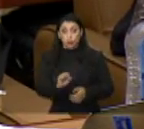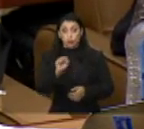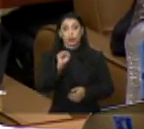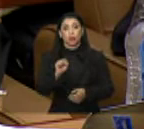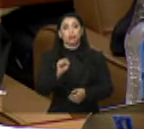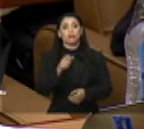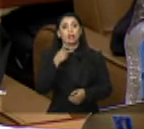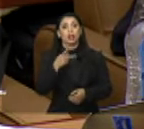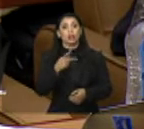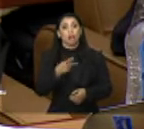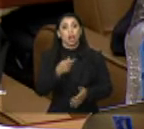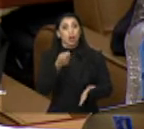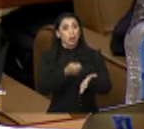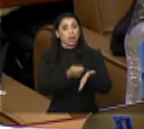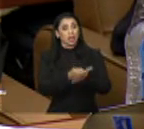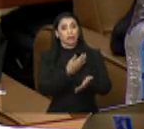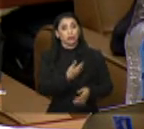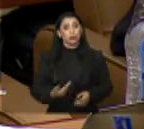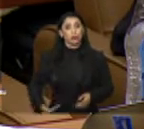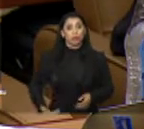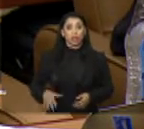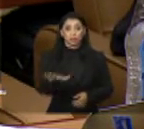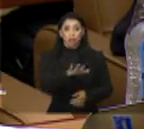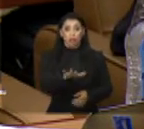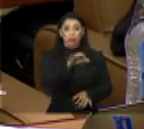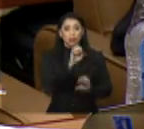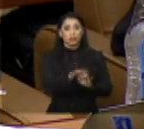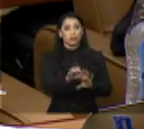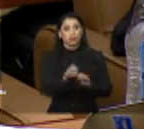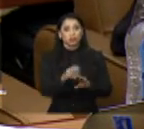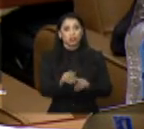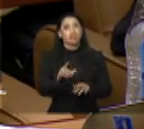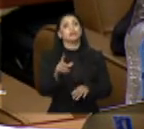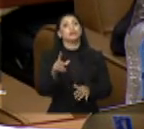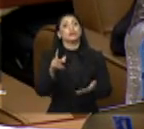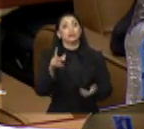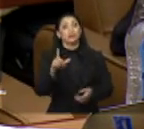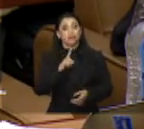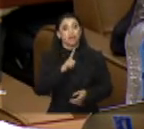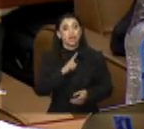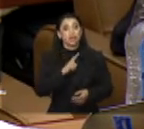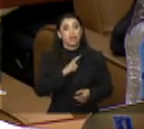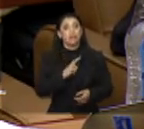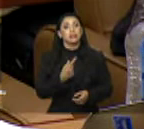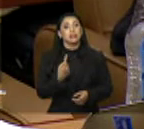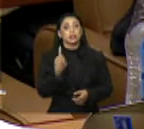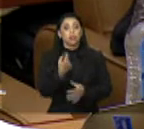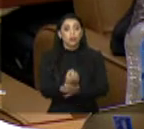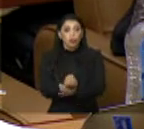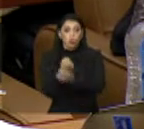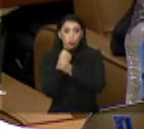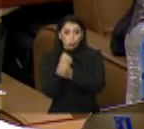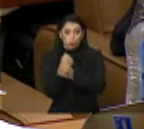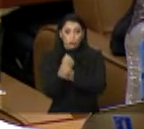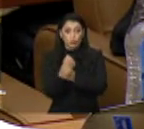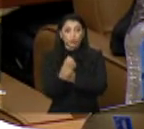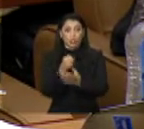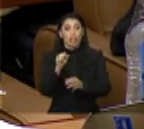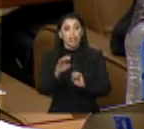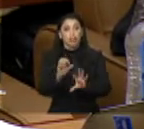o dever do Estado com a educação será efetivado mediante a garantia de Educação Básica